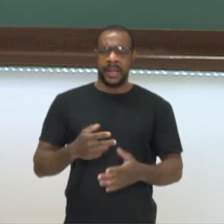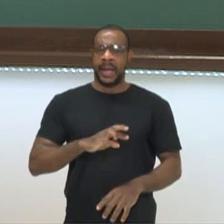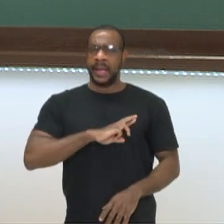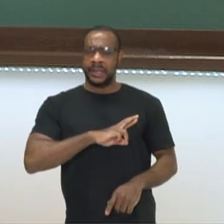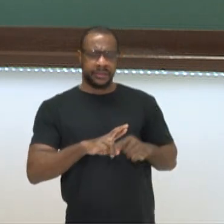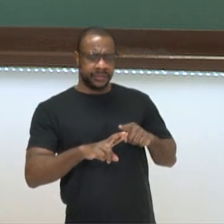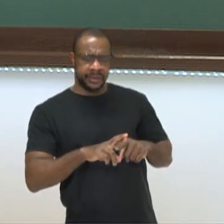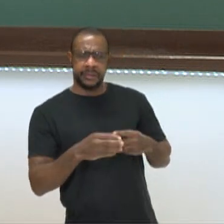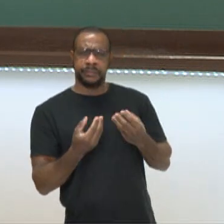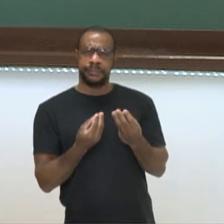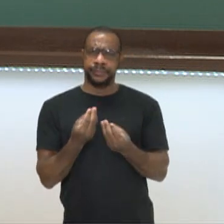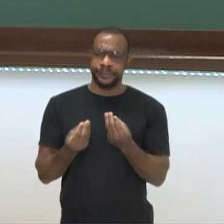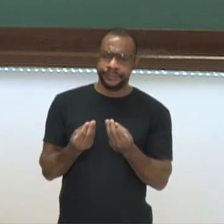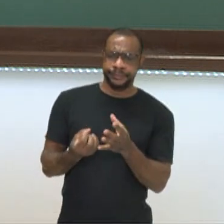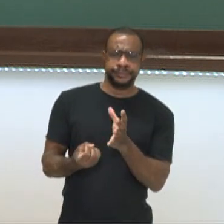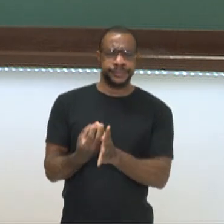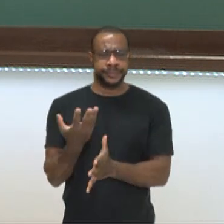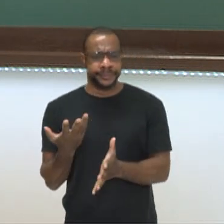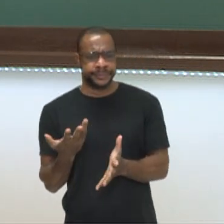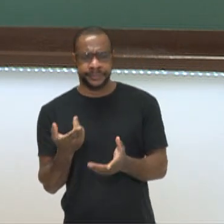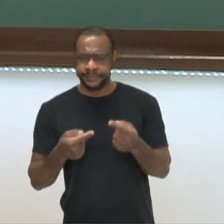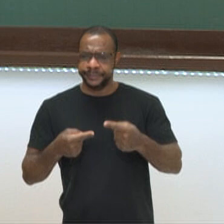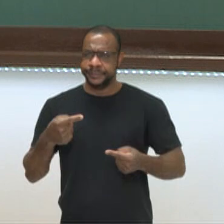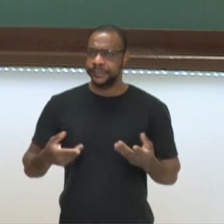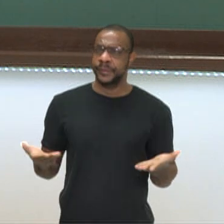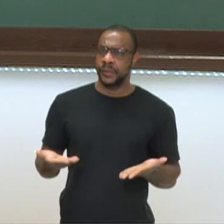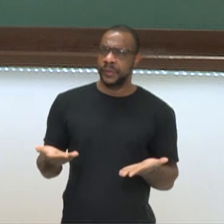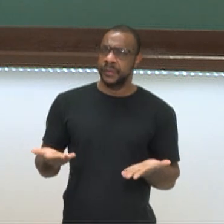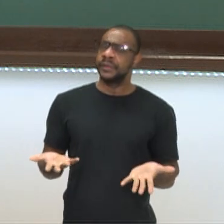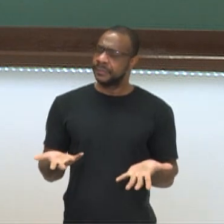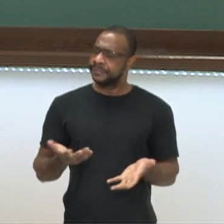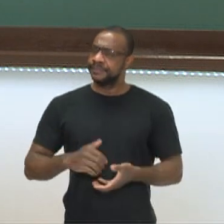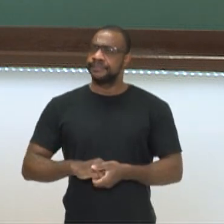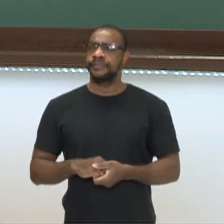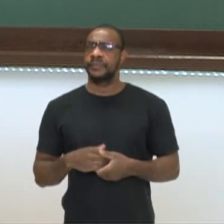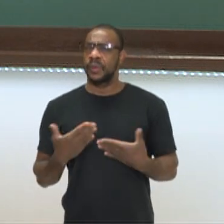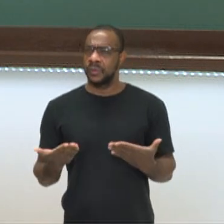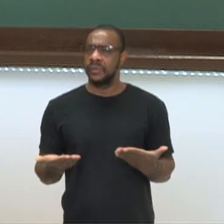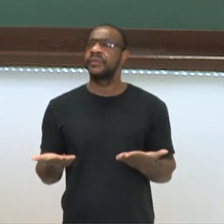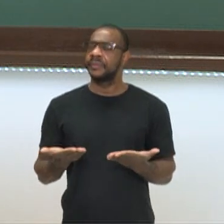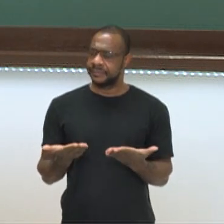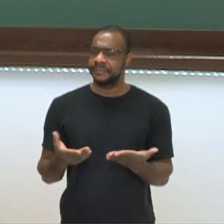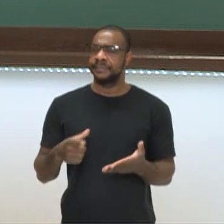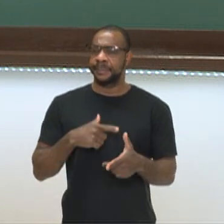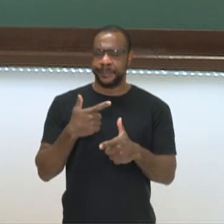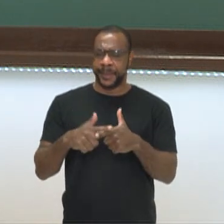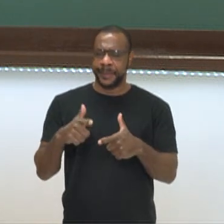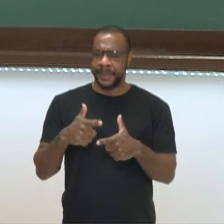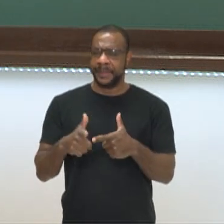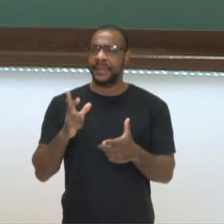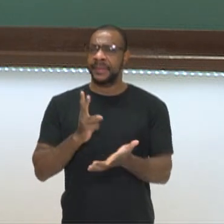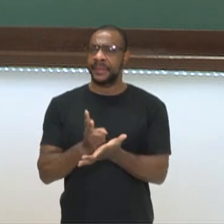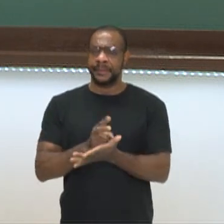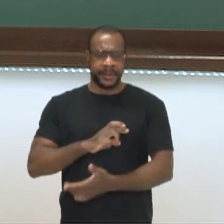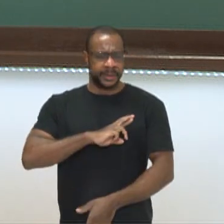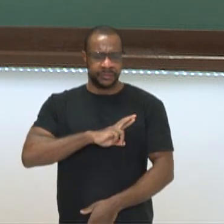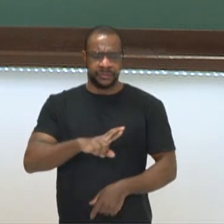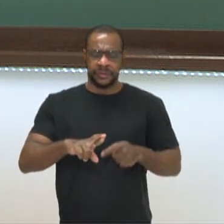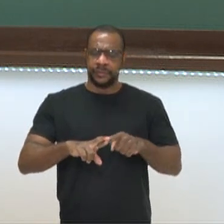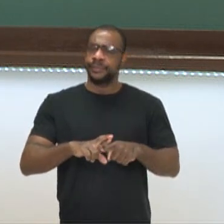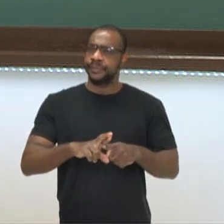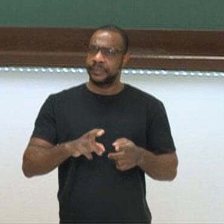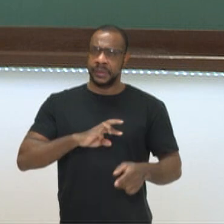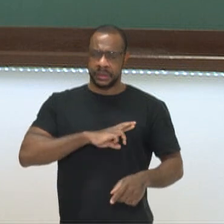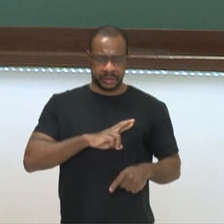as religiões foram e ainda são motivo dos conflitos religiosos. Então, a religião que